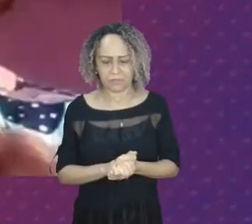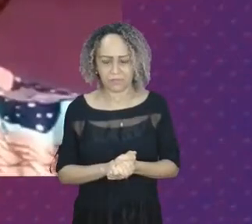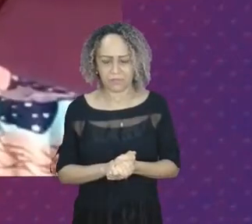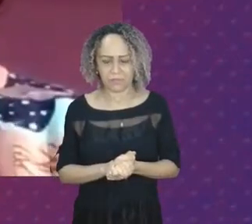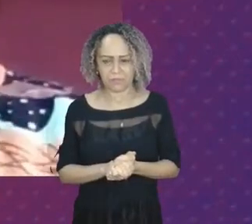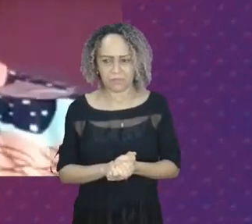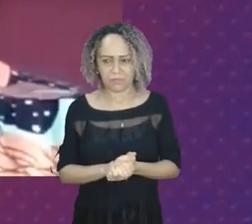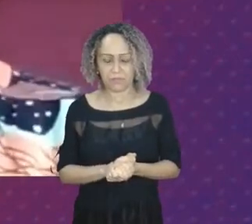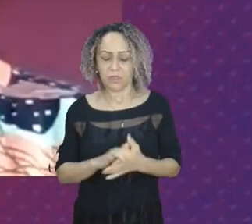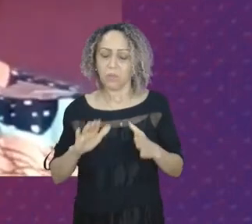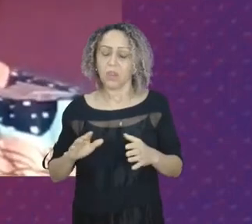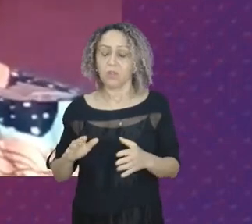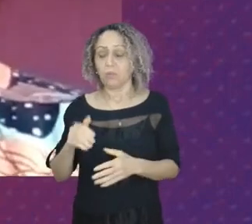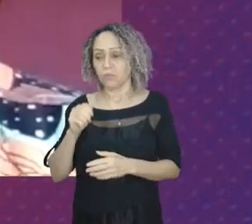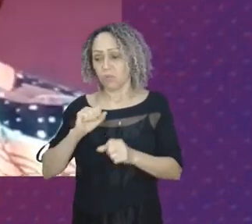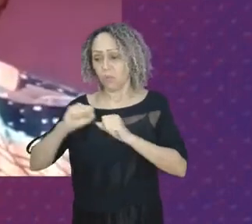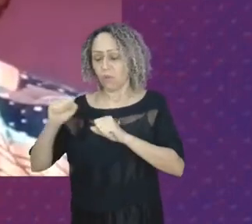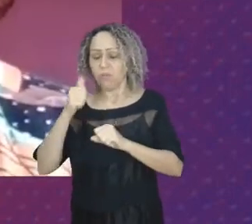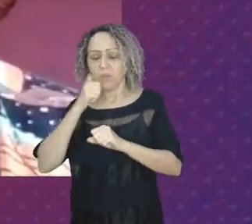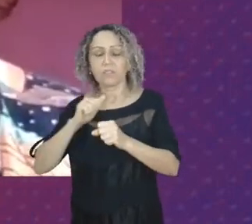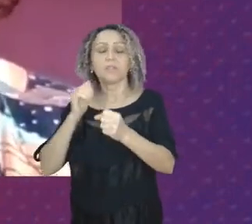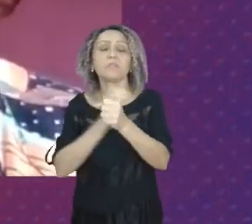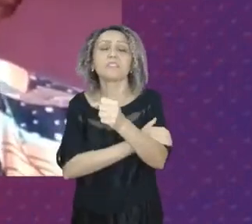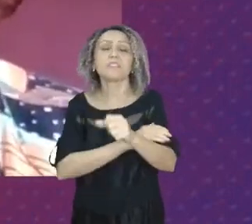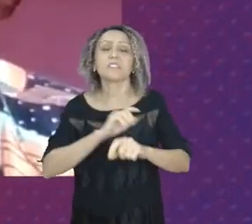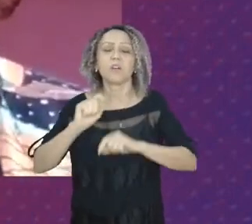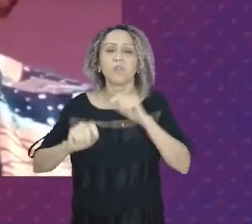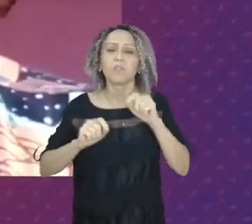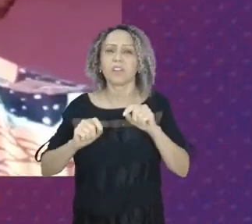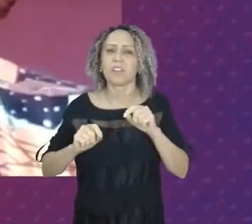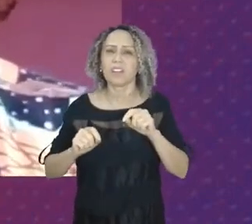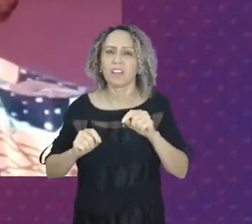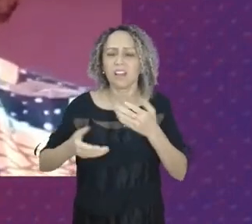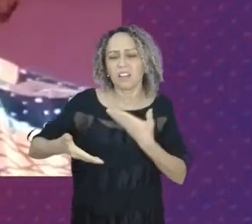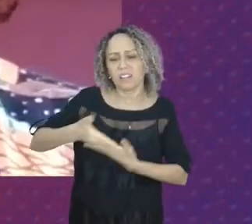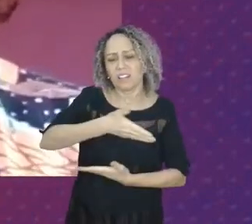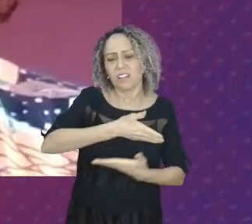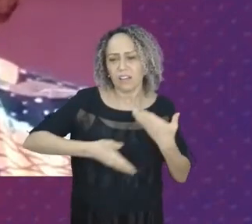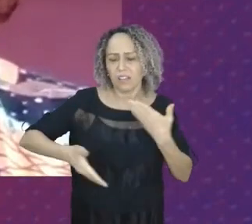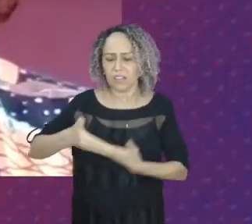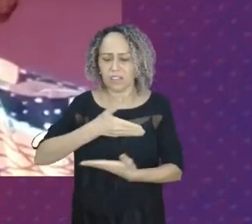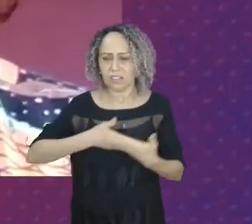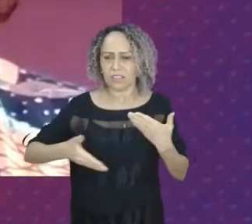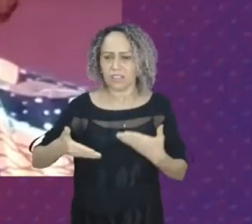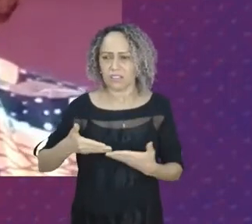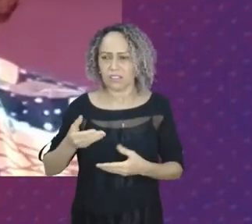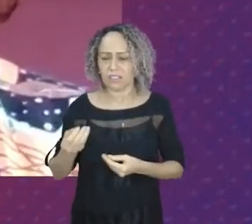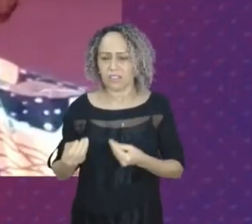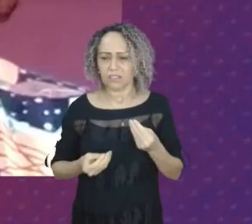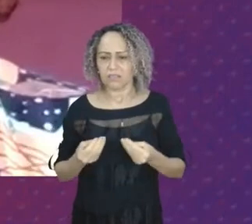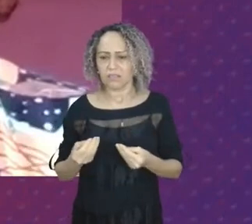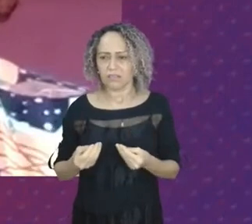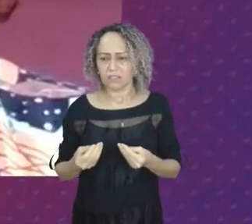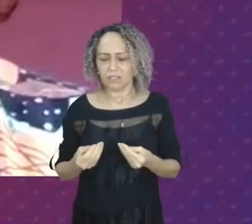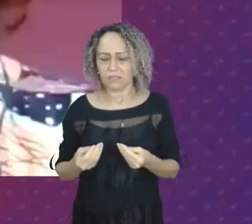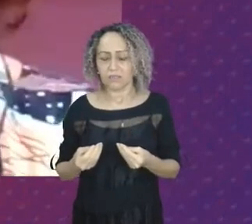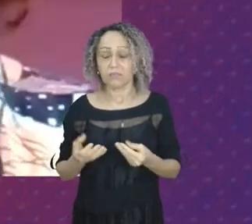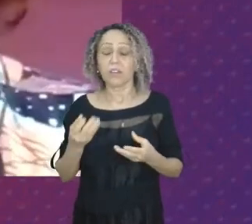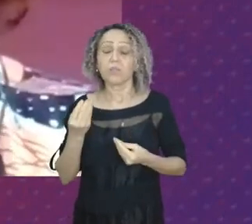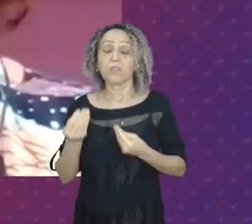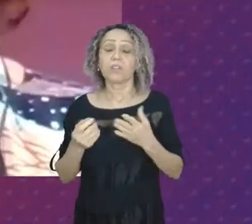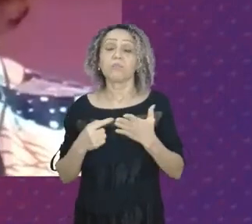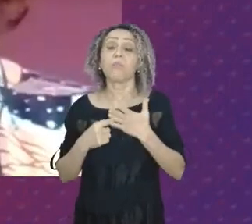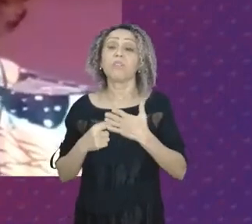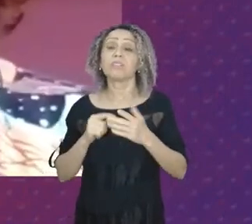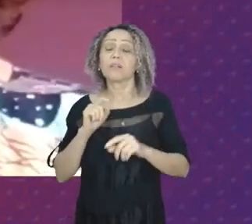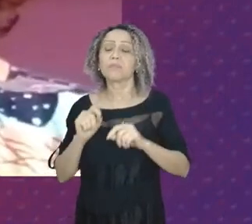pelo movimento feminista, né, mas a interseccionalidade, ela vai apontar para a gente